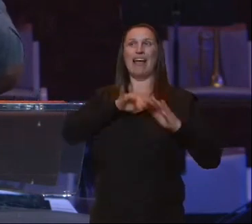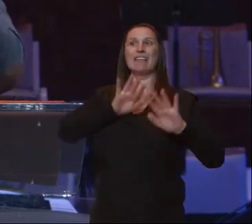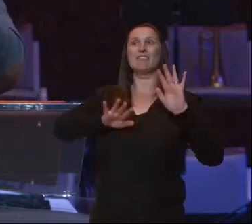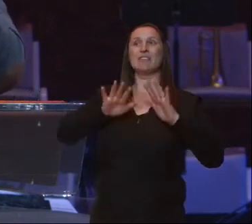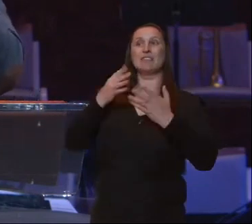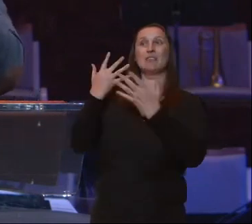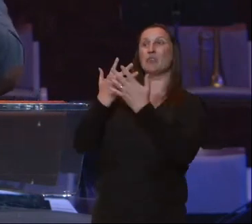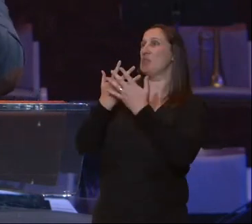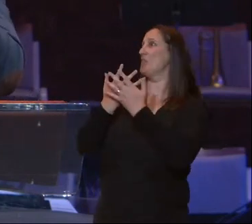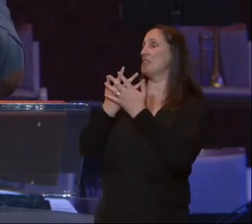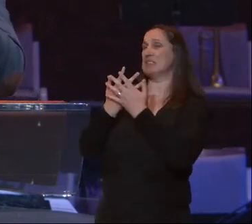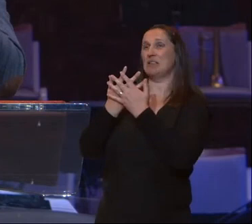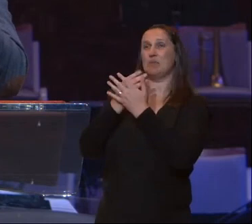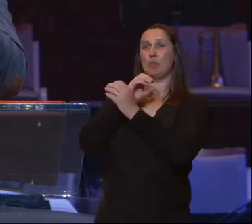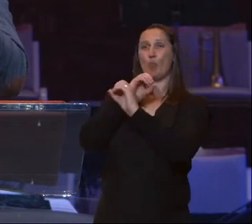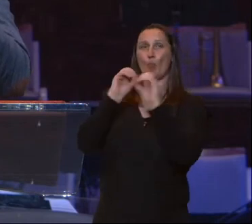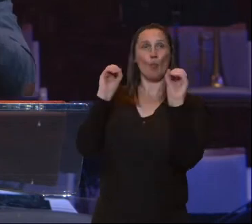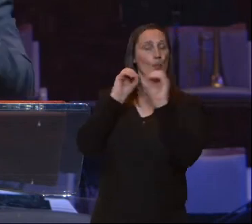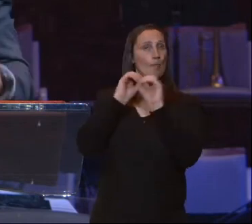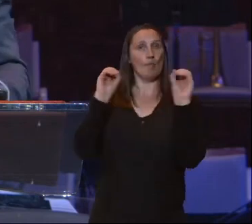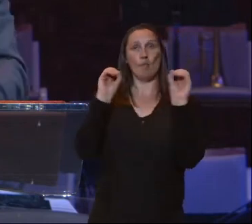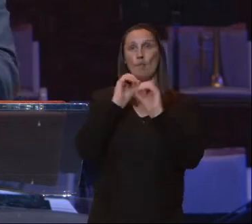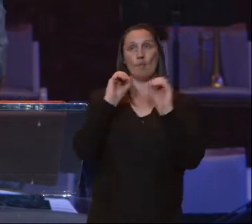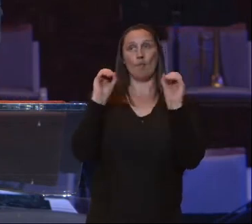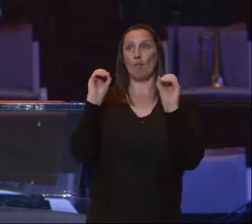não falamos com ninguém.